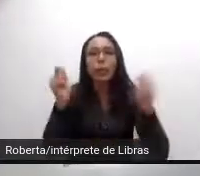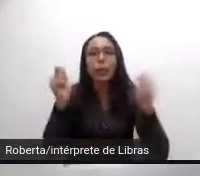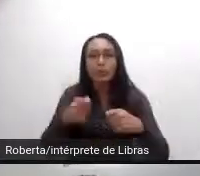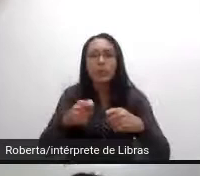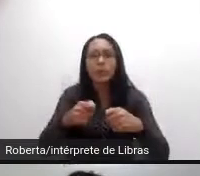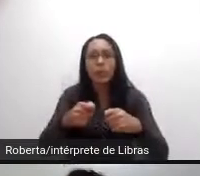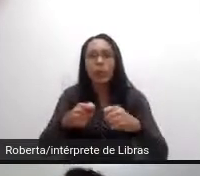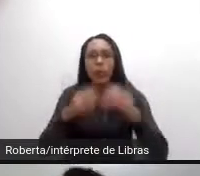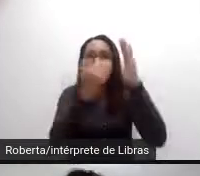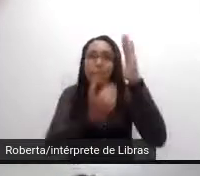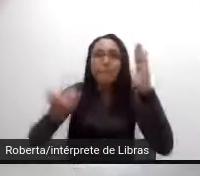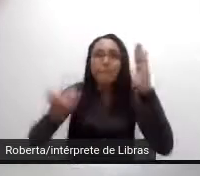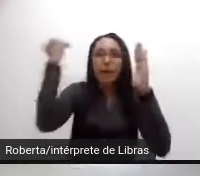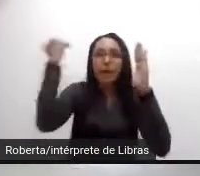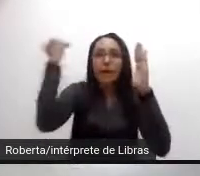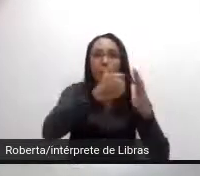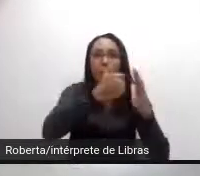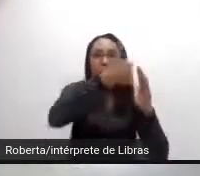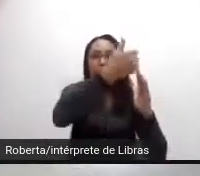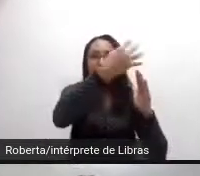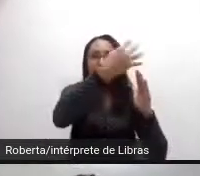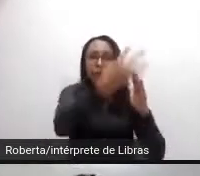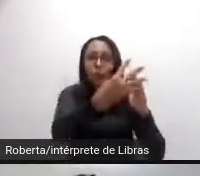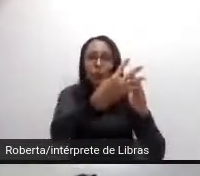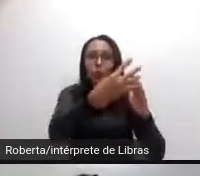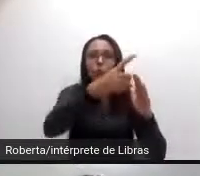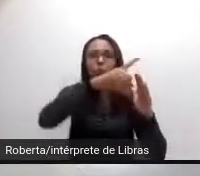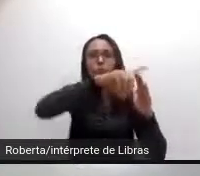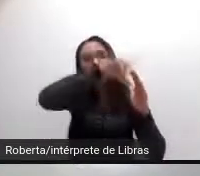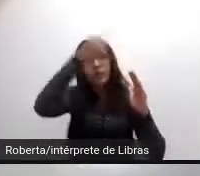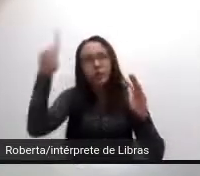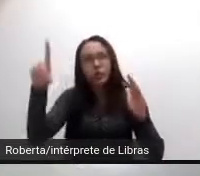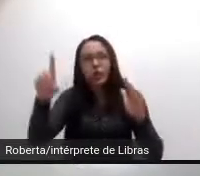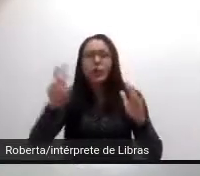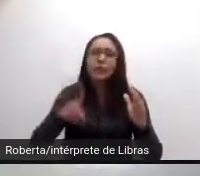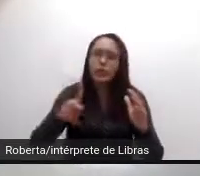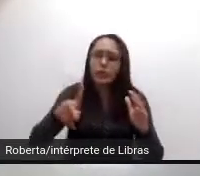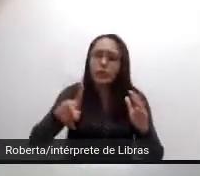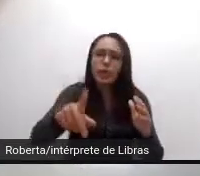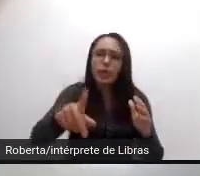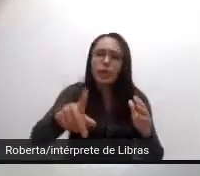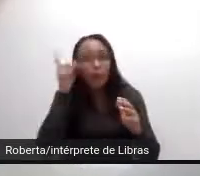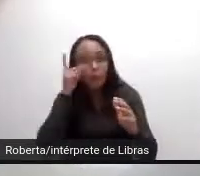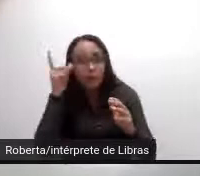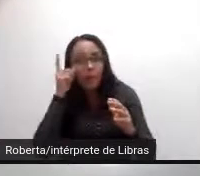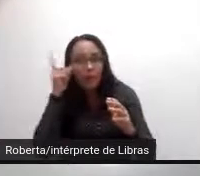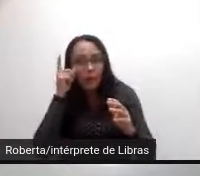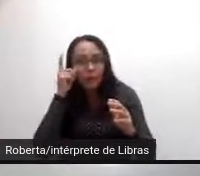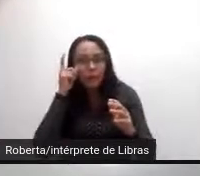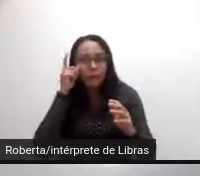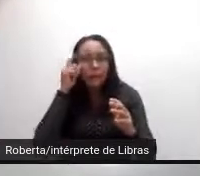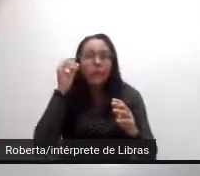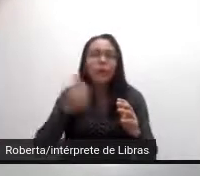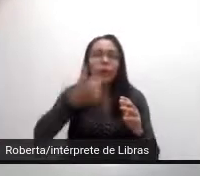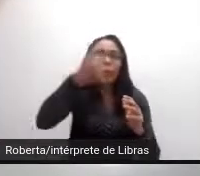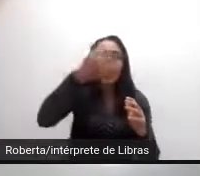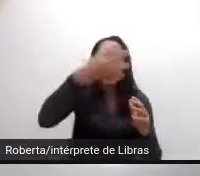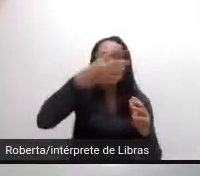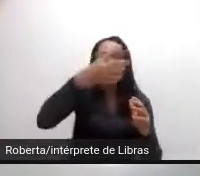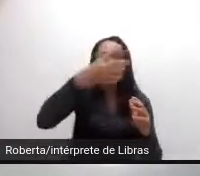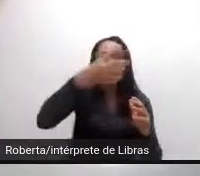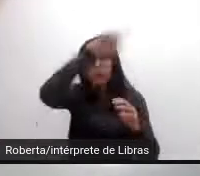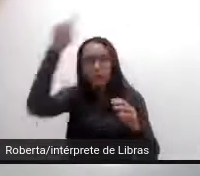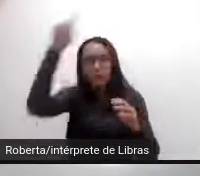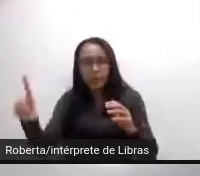até 14 dias. Então, sempre observar esses 14 dias para ver se a pessoa vai ou